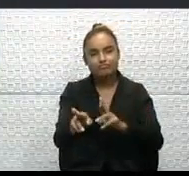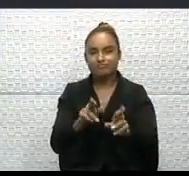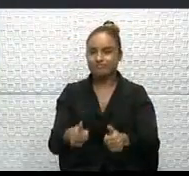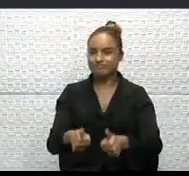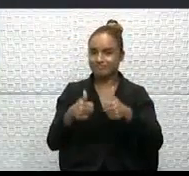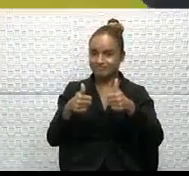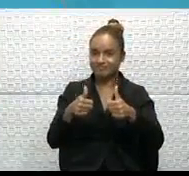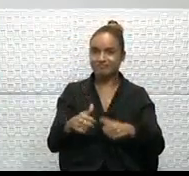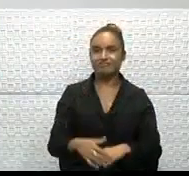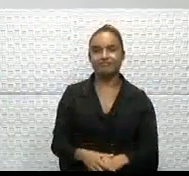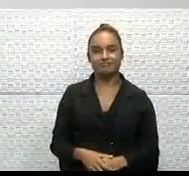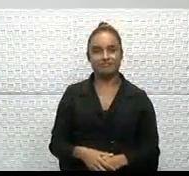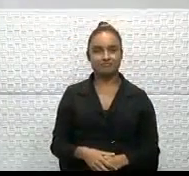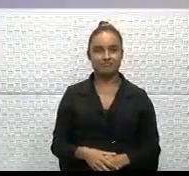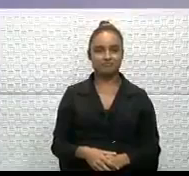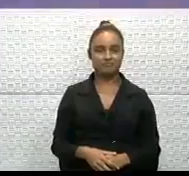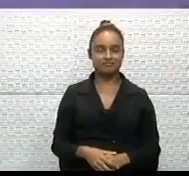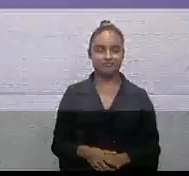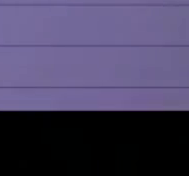Até mais!